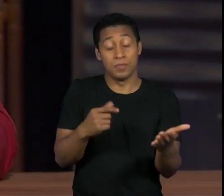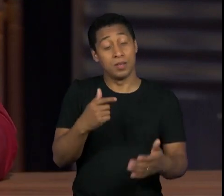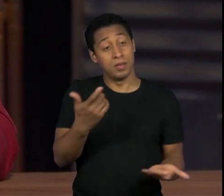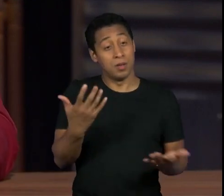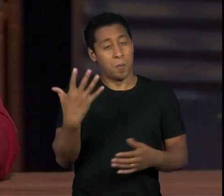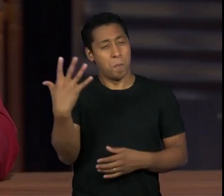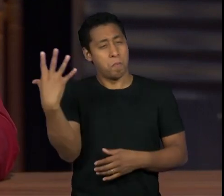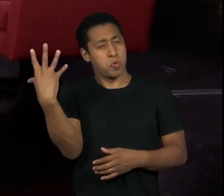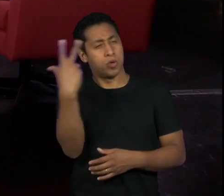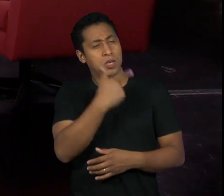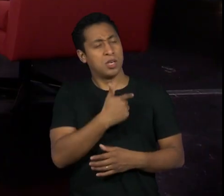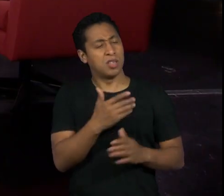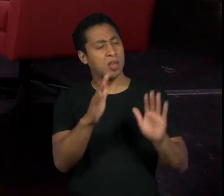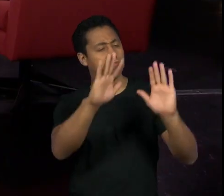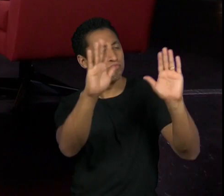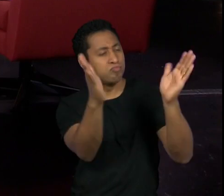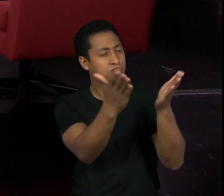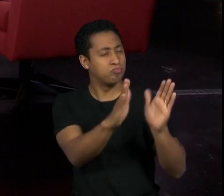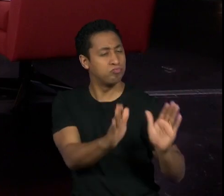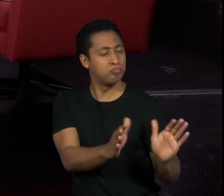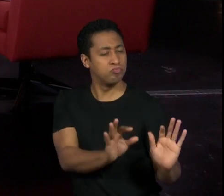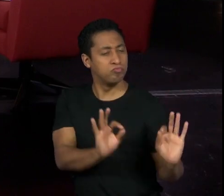e gostosa. Adoro.